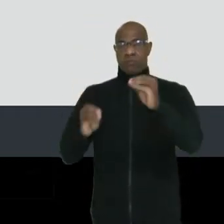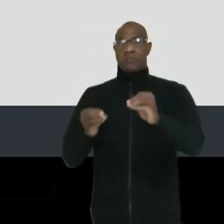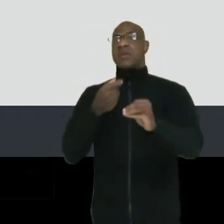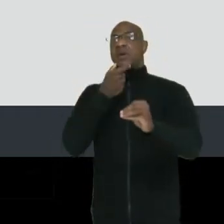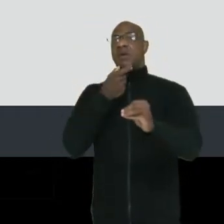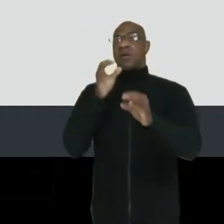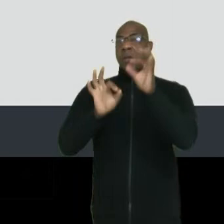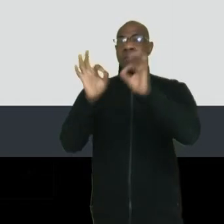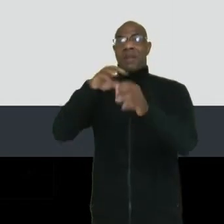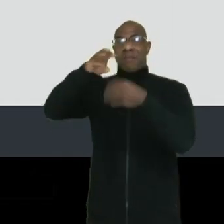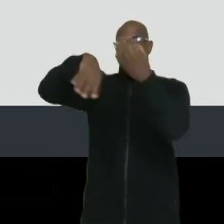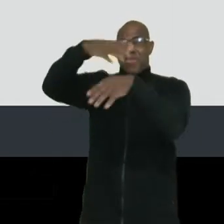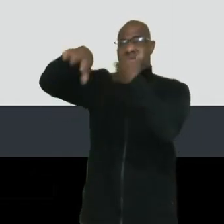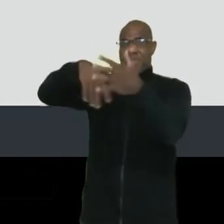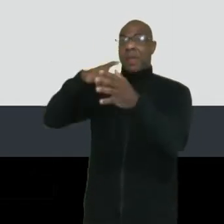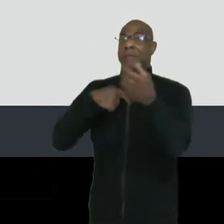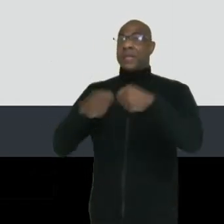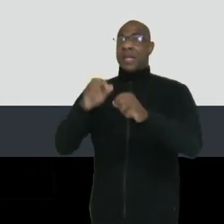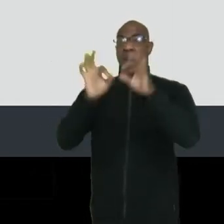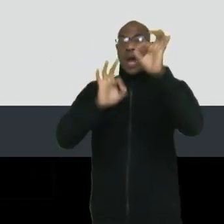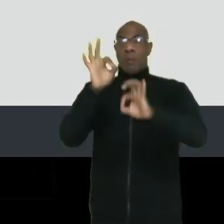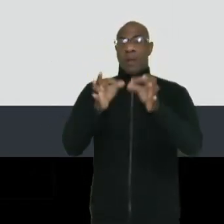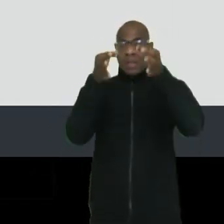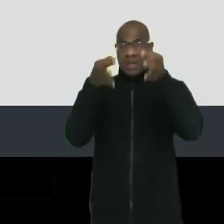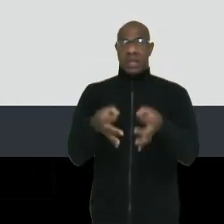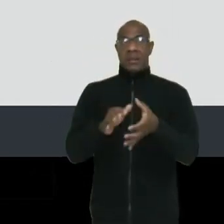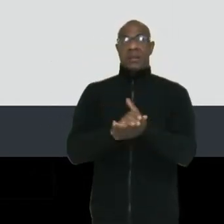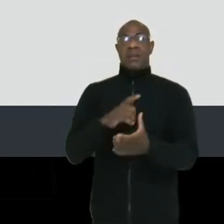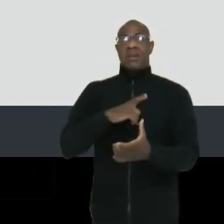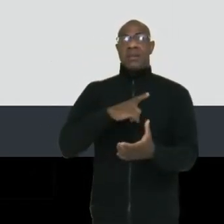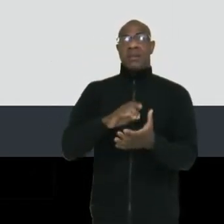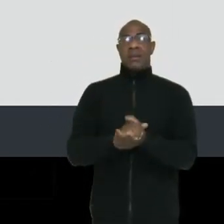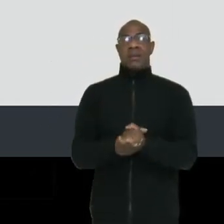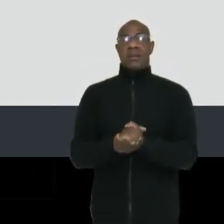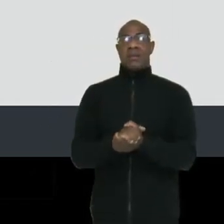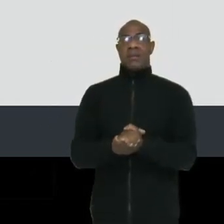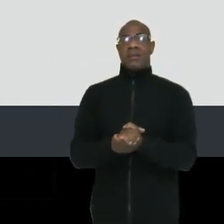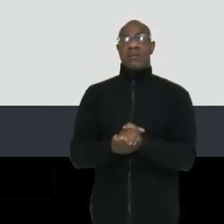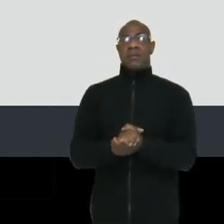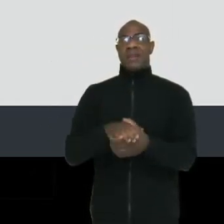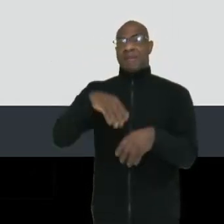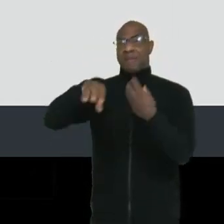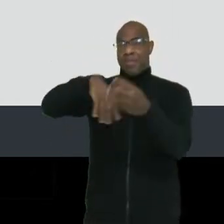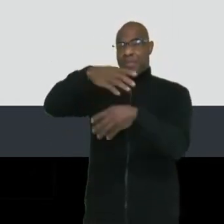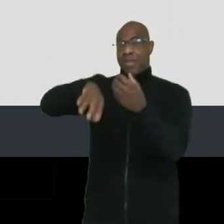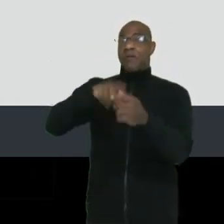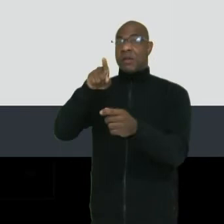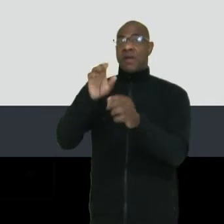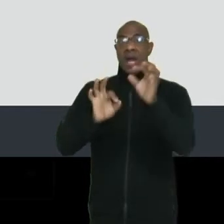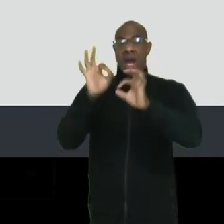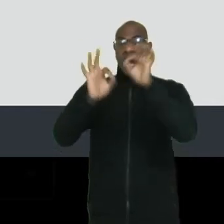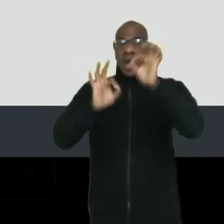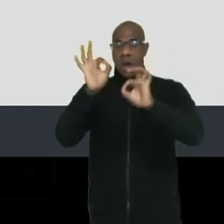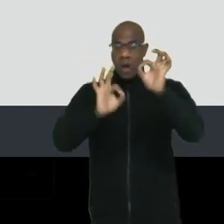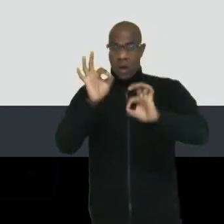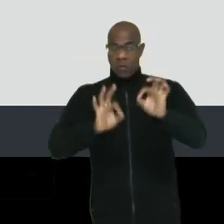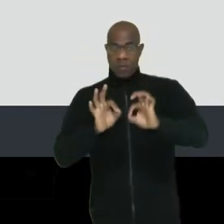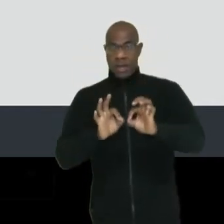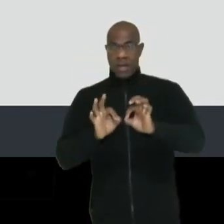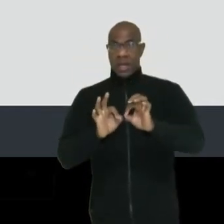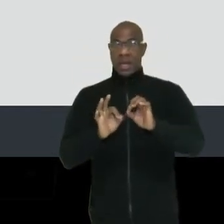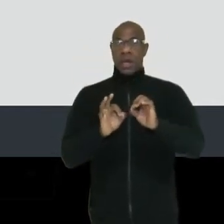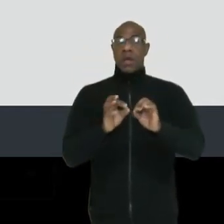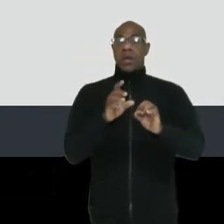em ordem, certo? Nós temos ali os dias da semana que estão fora de ordem e vocês vão arrastá-lo colocando na